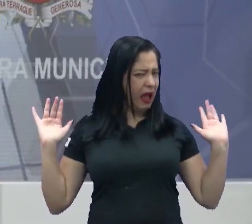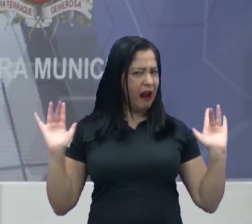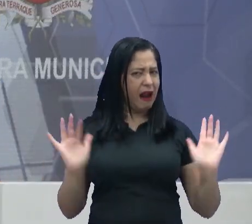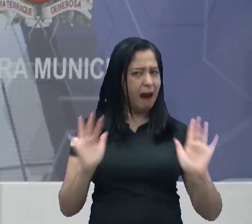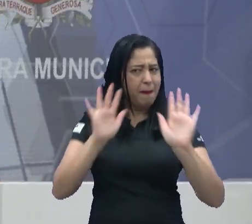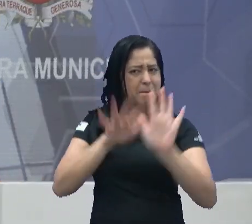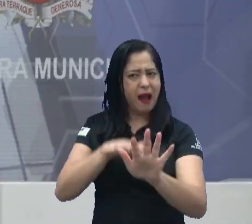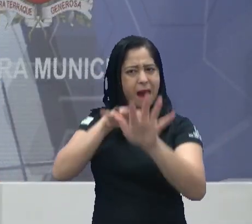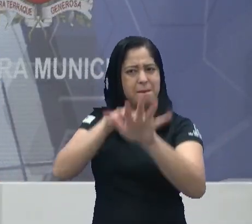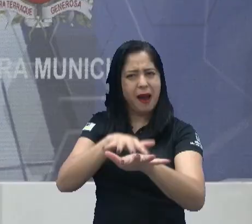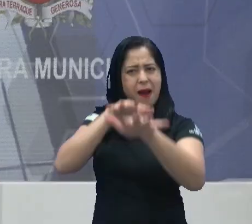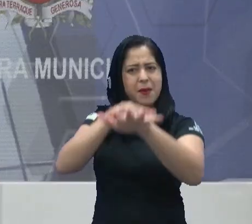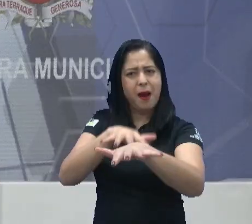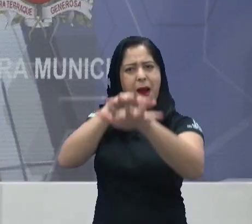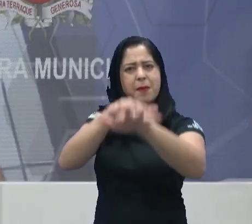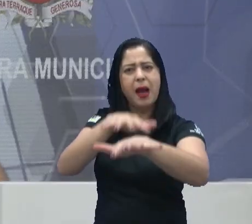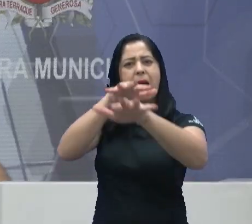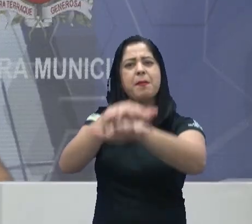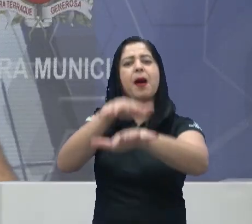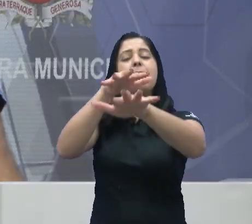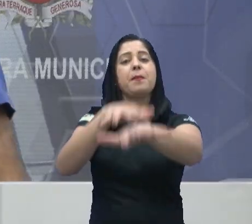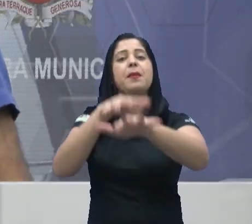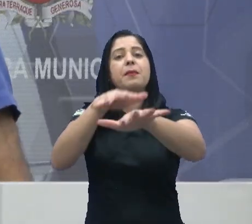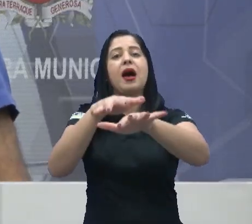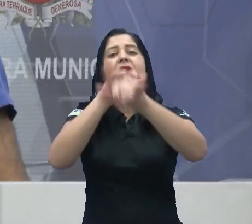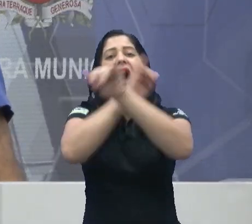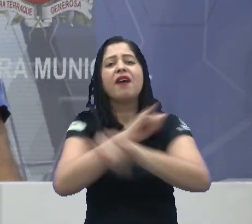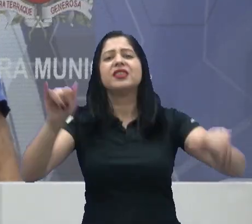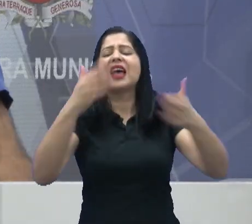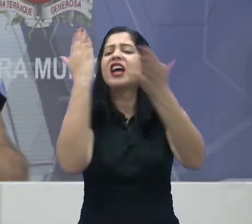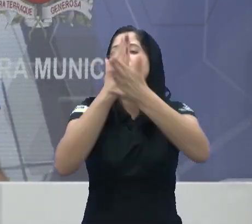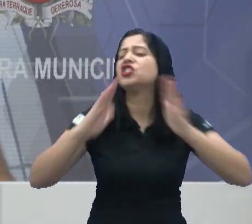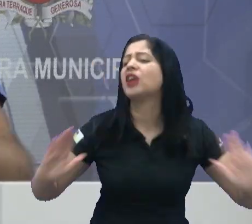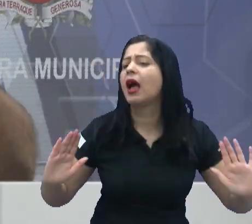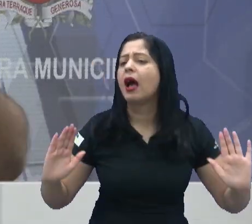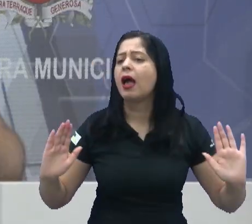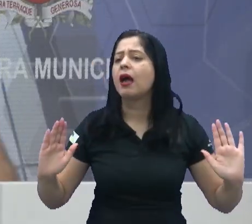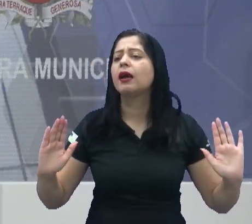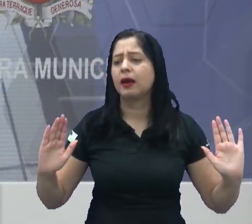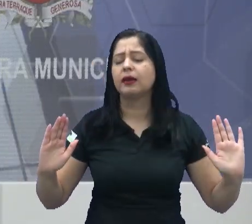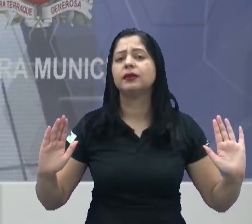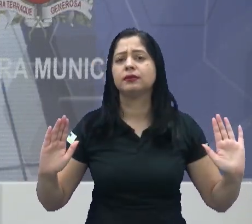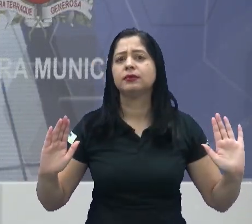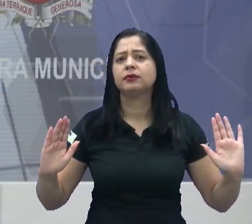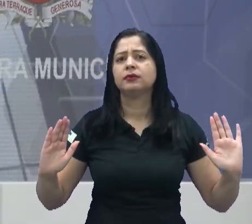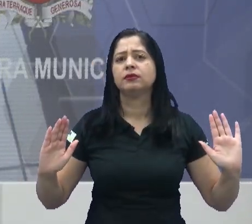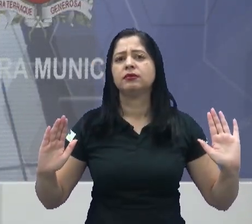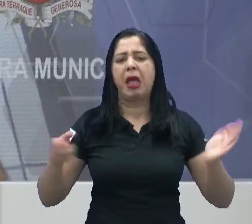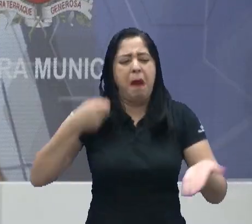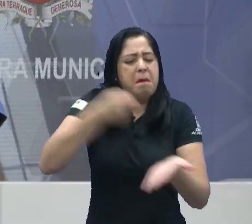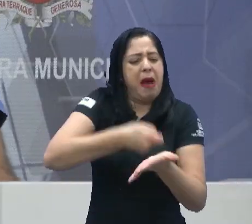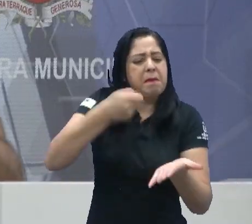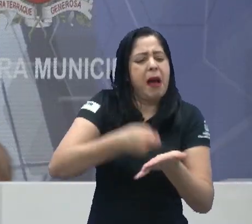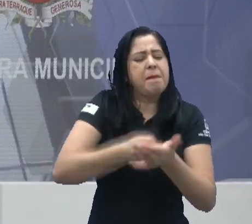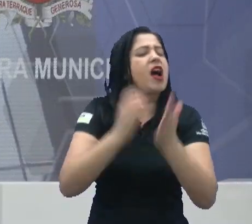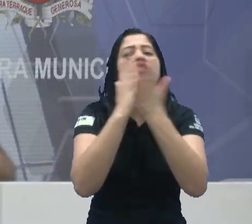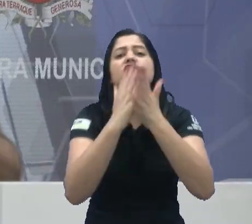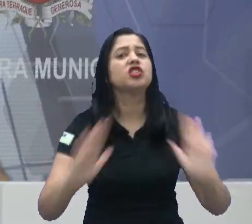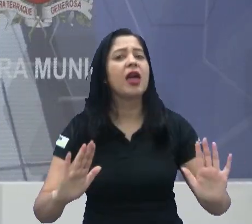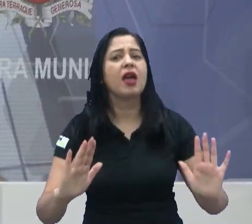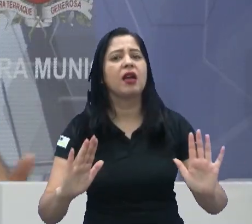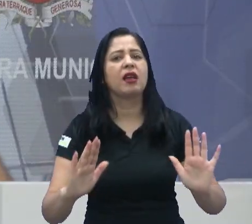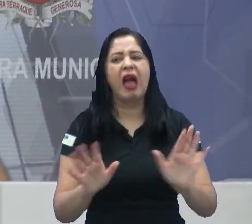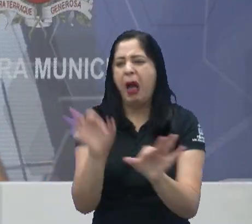nosso Brasil, para realmente dizer, chega, não é? Chega de autoritarismo, chega de um